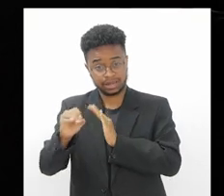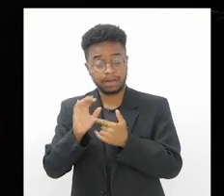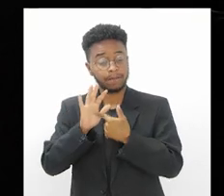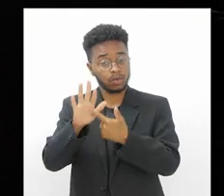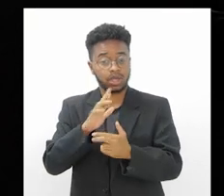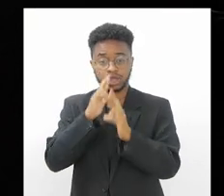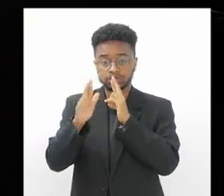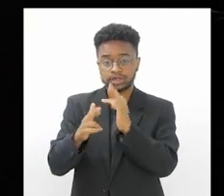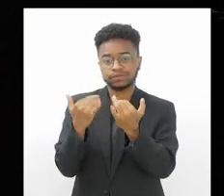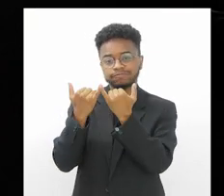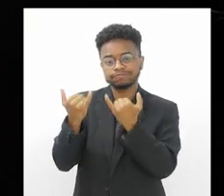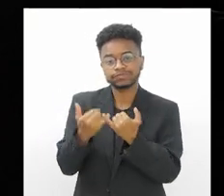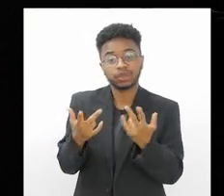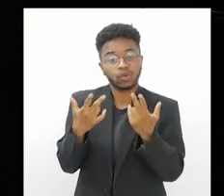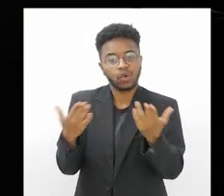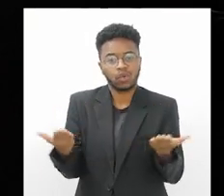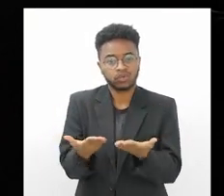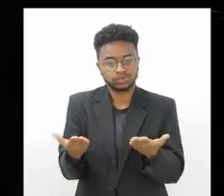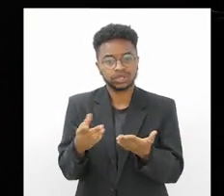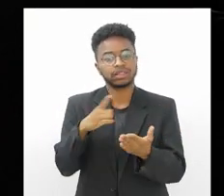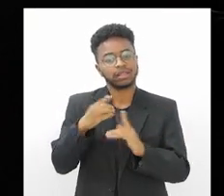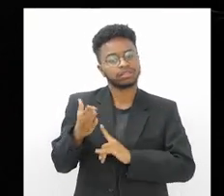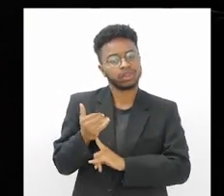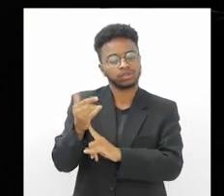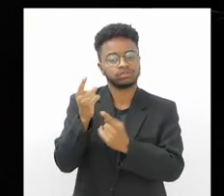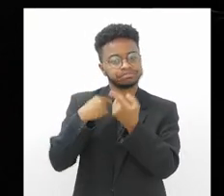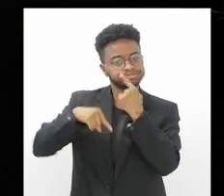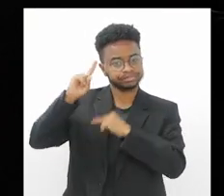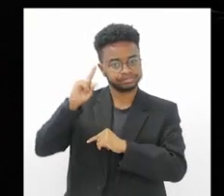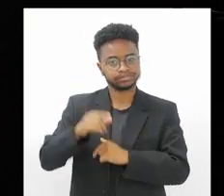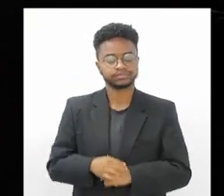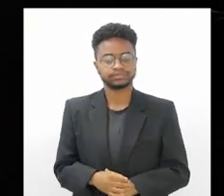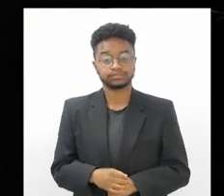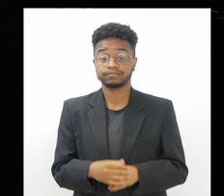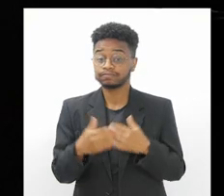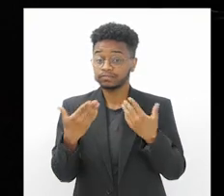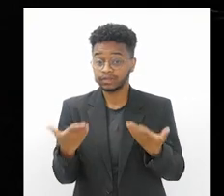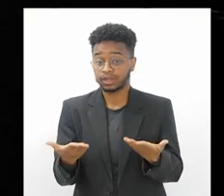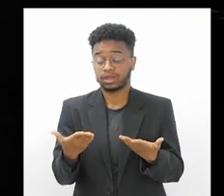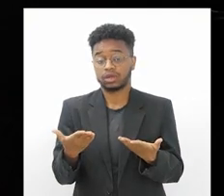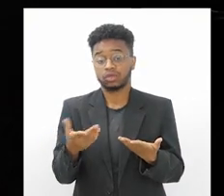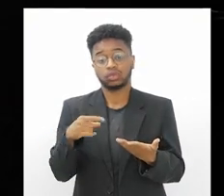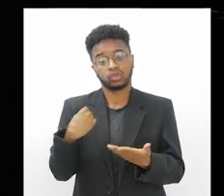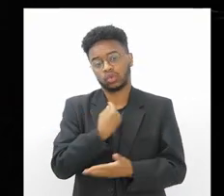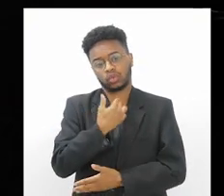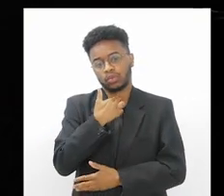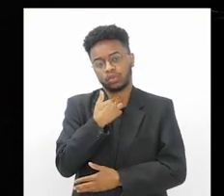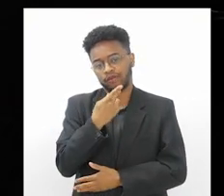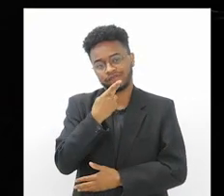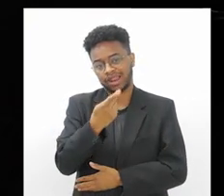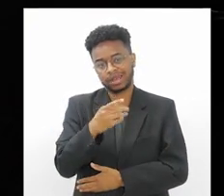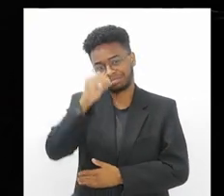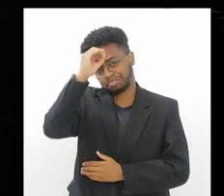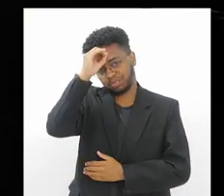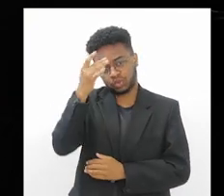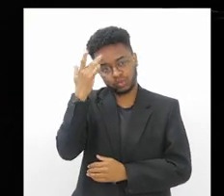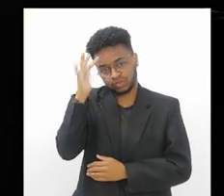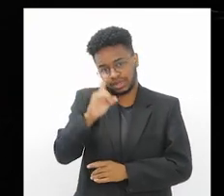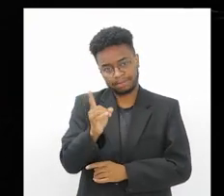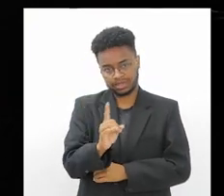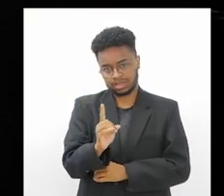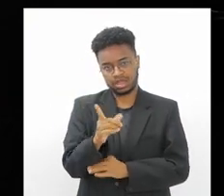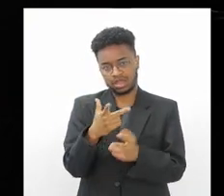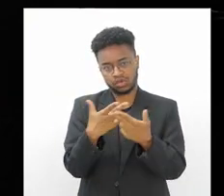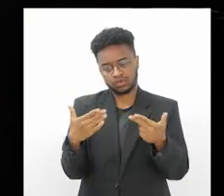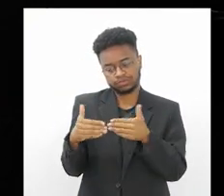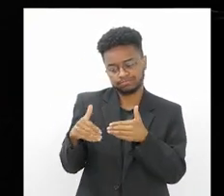resultados muito parecidos com o que a gente tem hoje, com as tecnologias mais atuais. Perfeito. Né? Então, a gente não pode dizer que a gente não sabia,